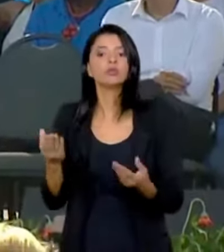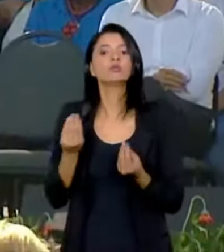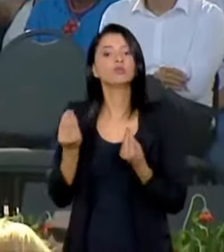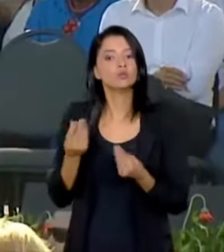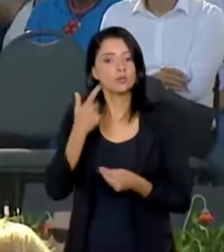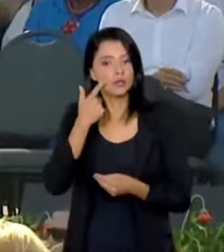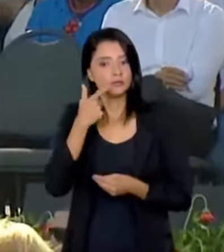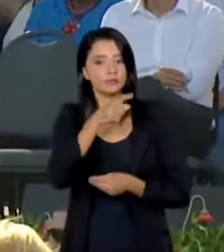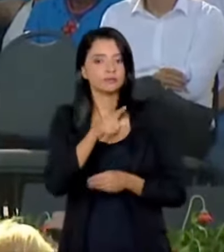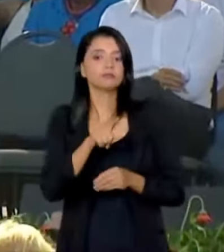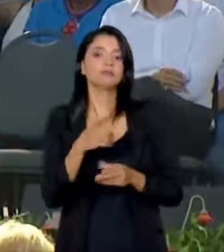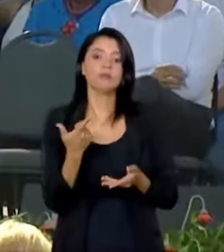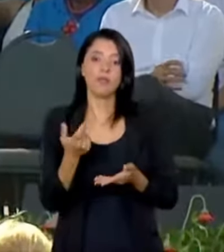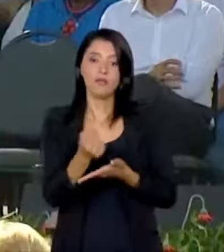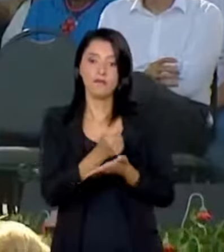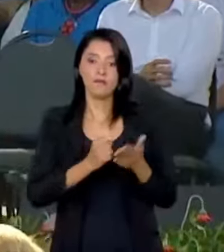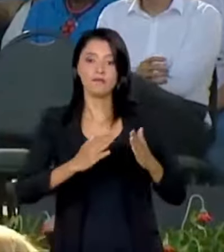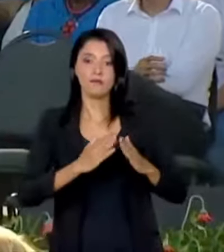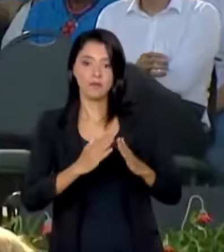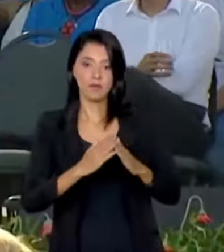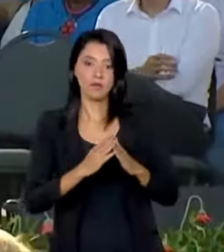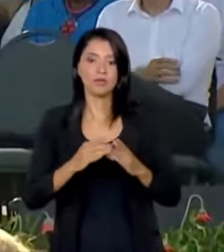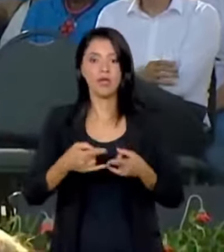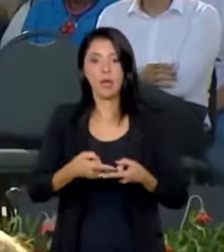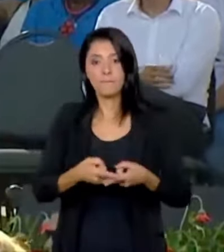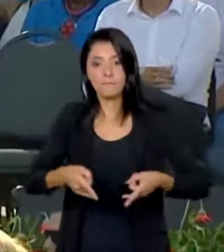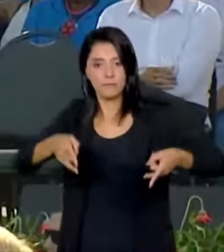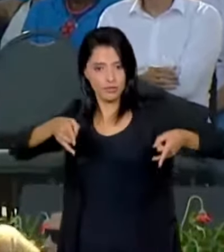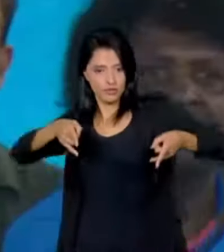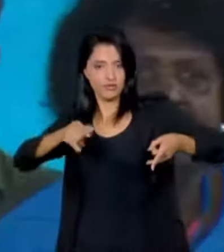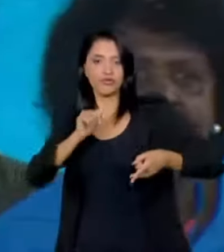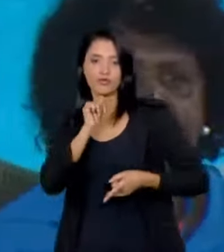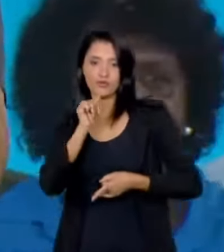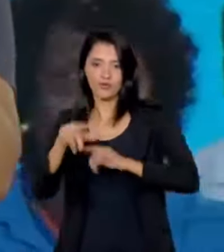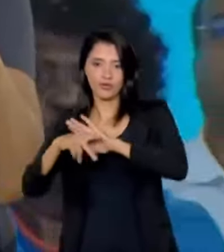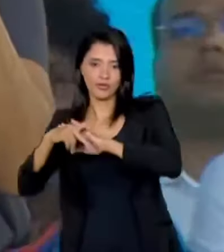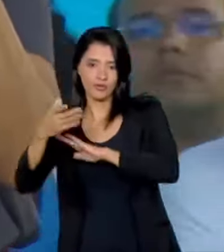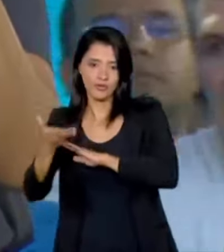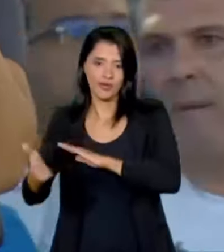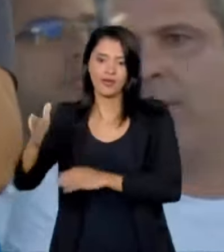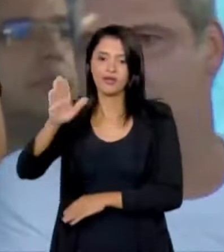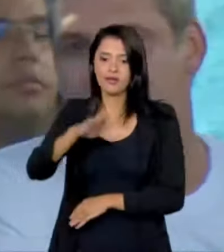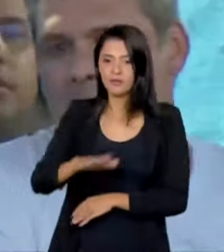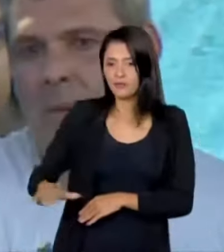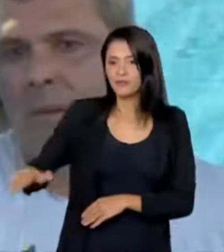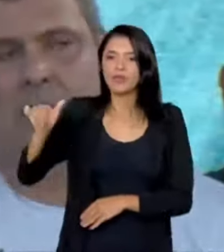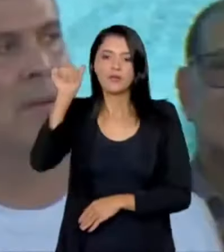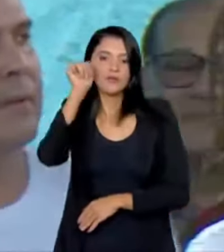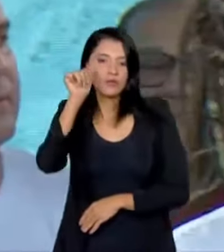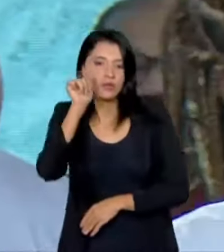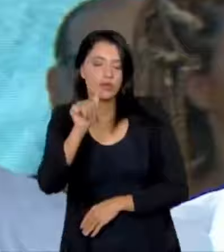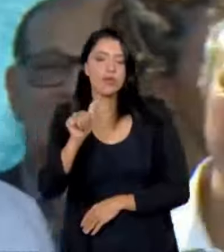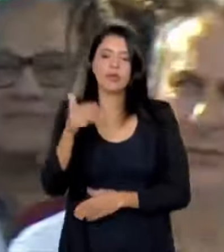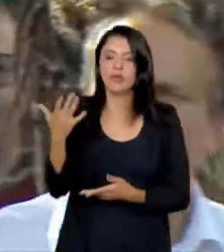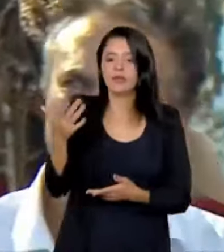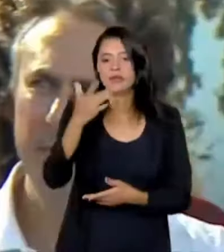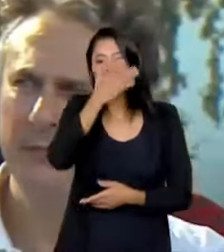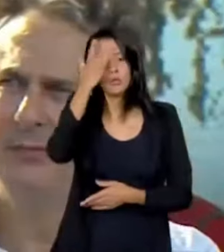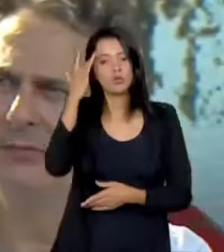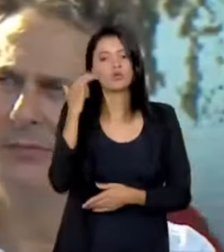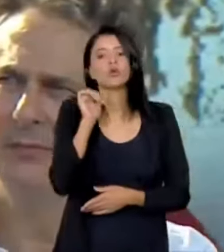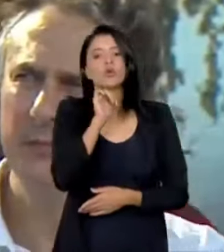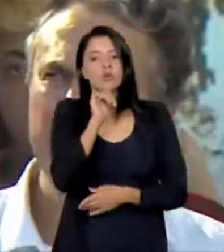presidente, nas farmácias populares, absorvente. Para as meninas, as mulheres, as pessoas que menstruam